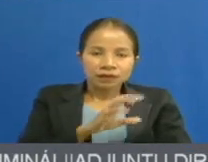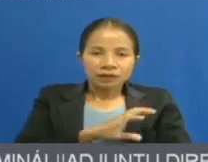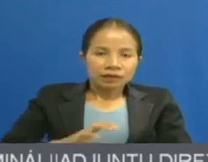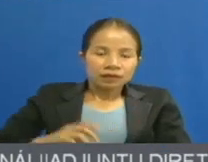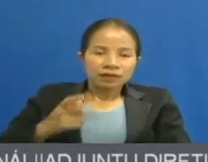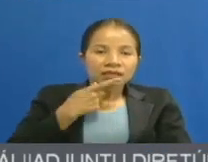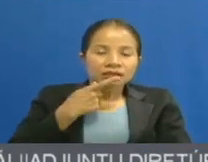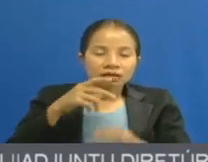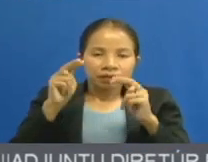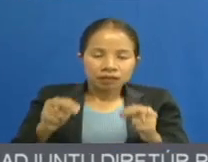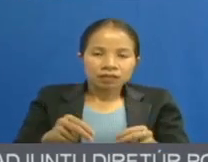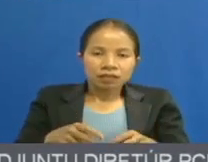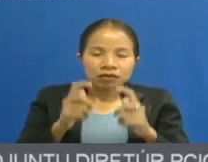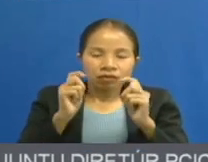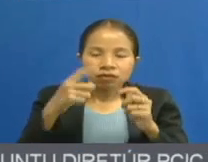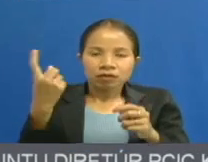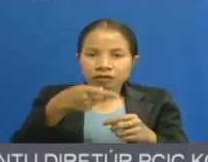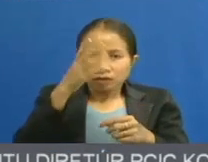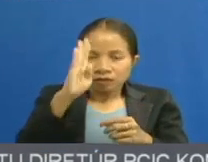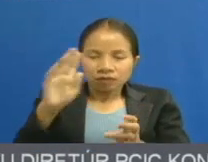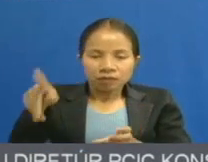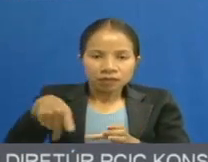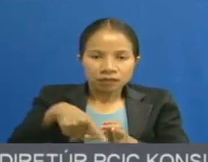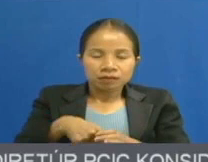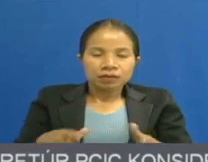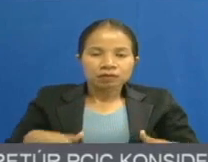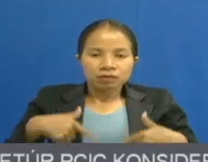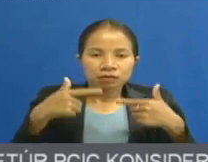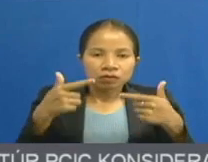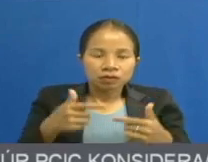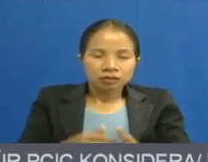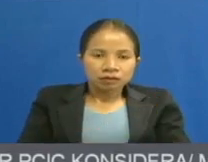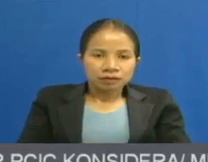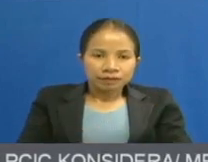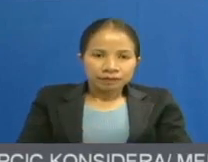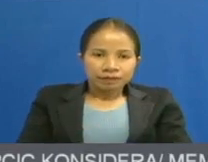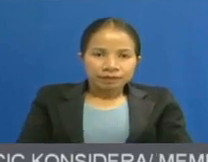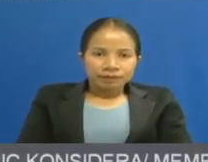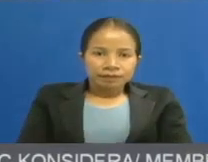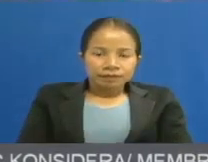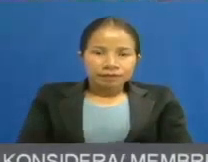Saranno cattoliche precise contemplano la fatta in Roma che presenza durante Moris.